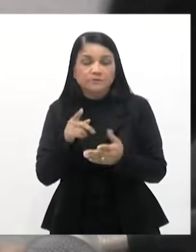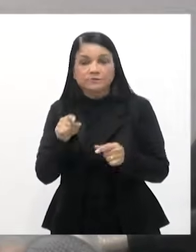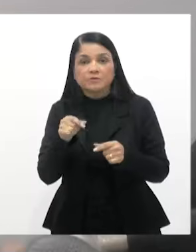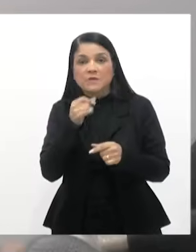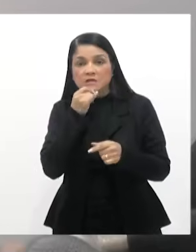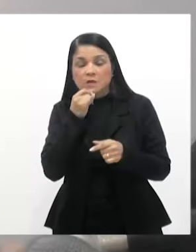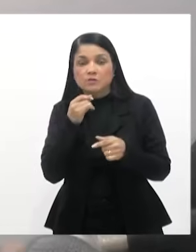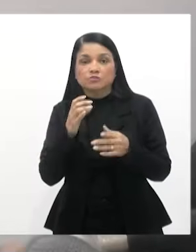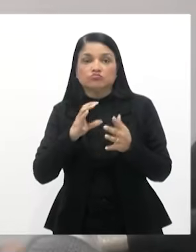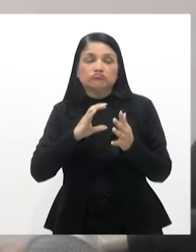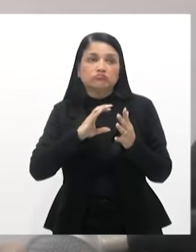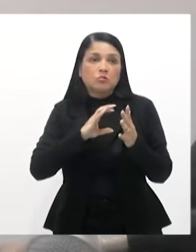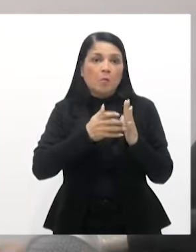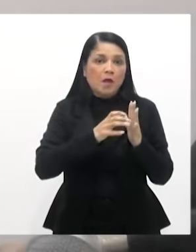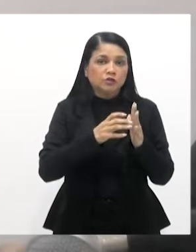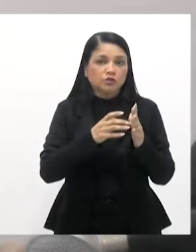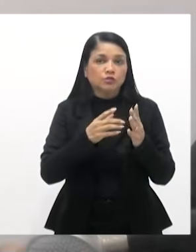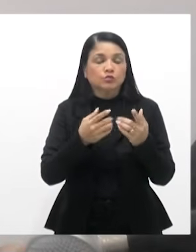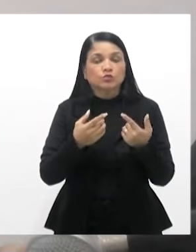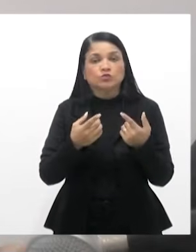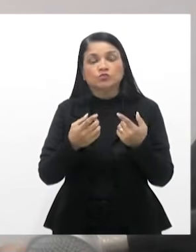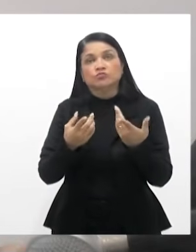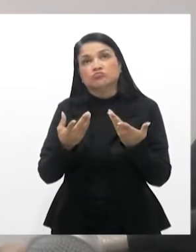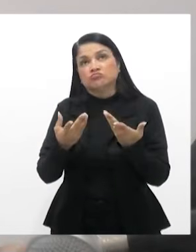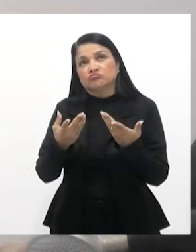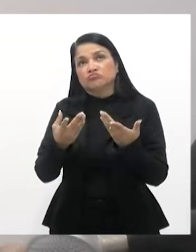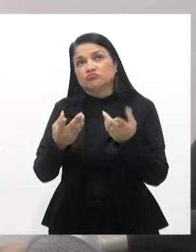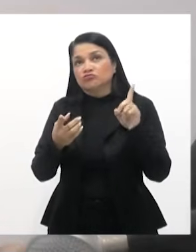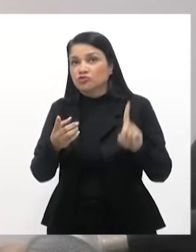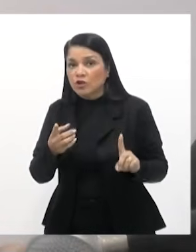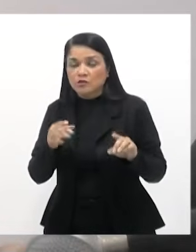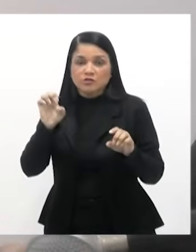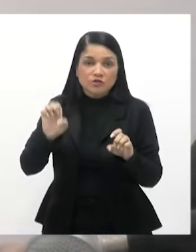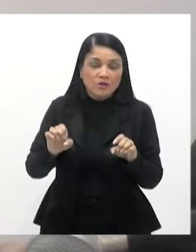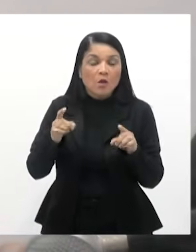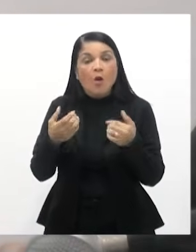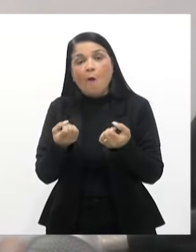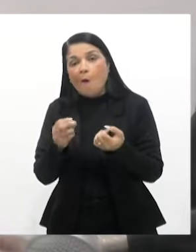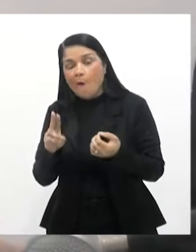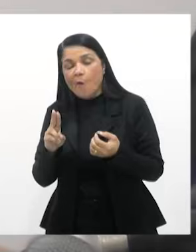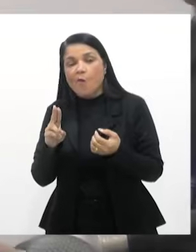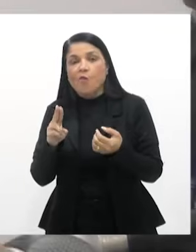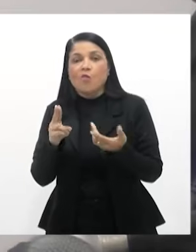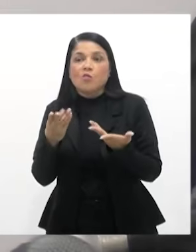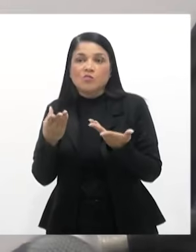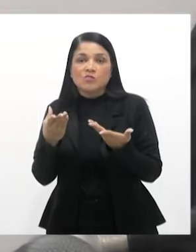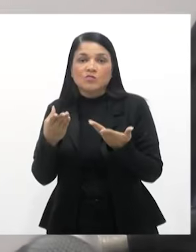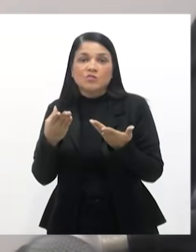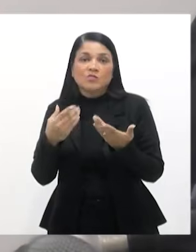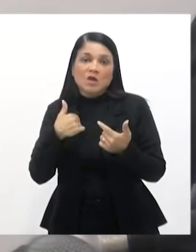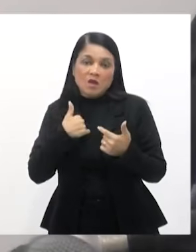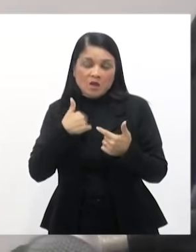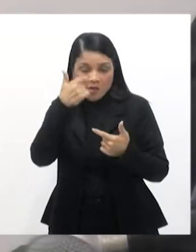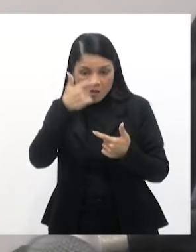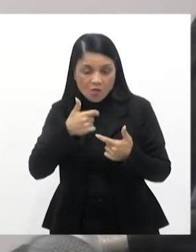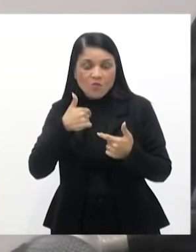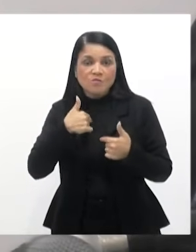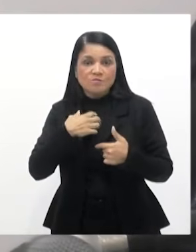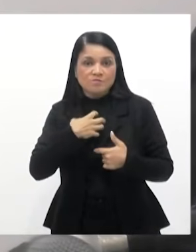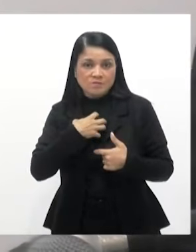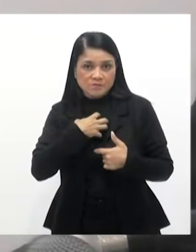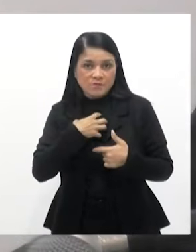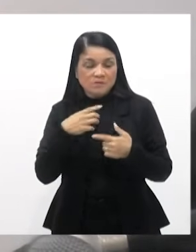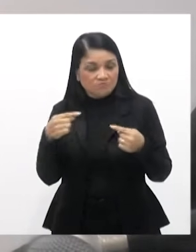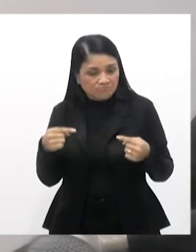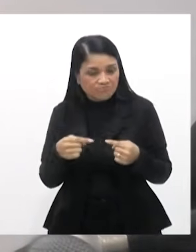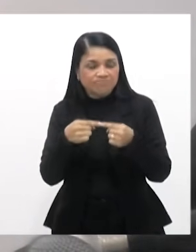da oposição, ou seja, da situação. Então, nesse sentido, é que me filio e muito ao voto